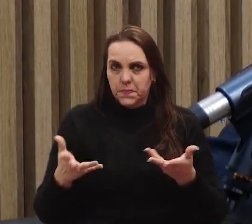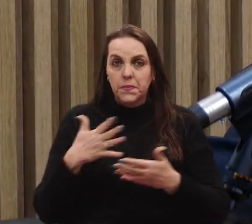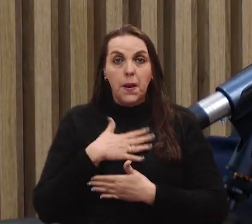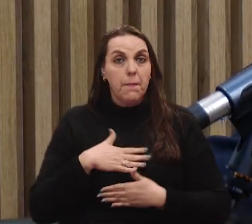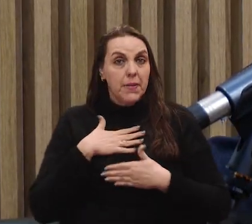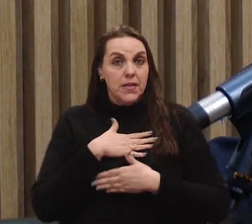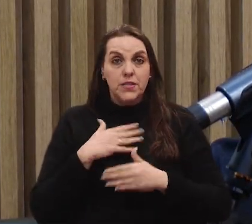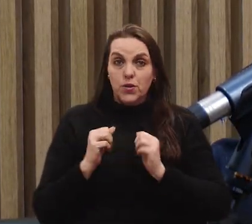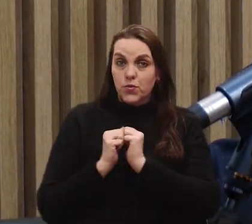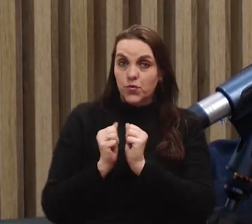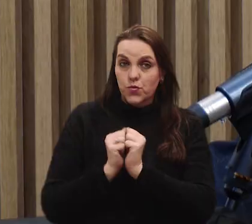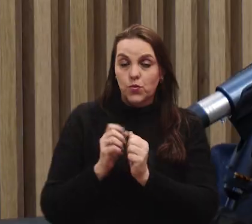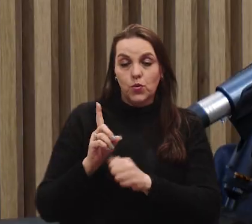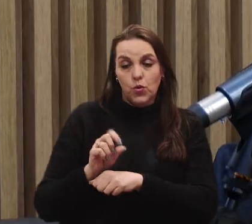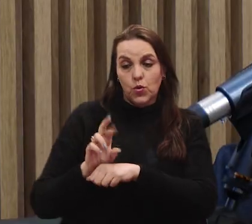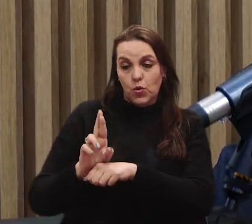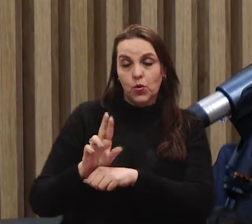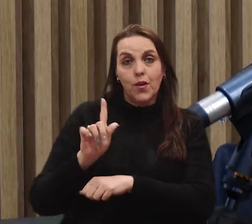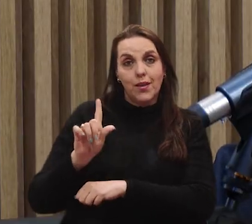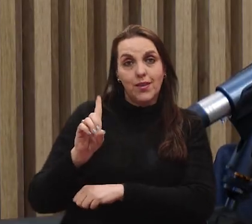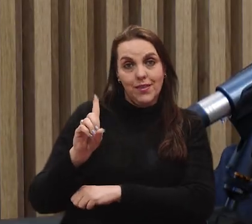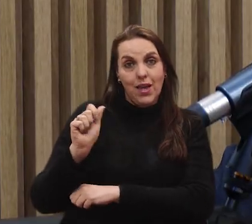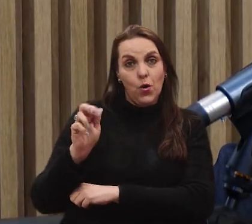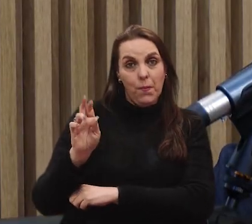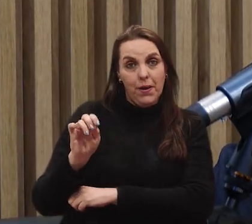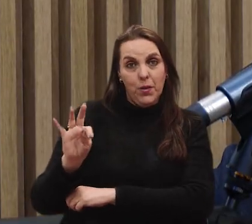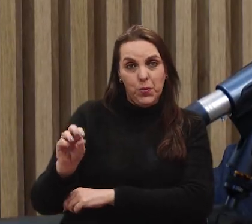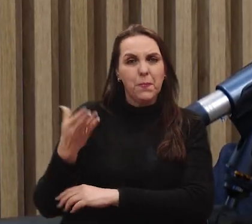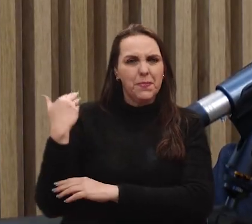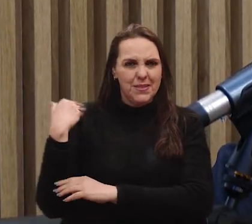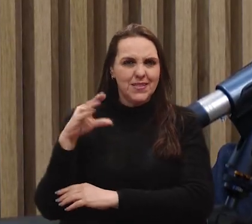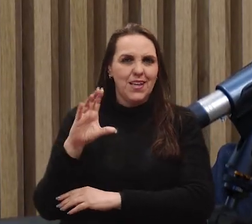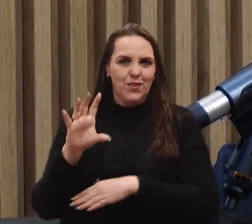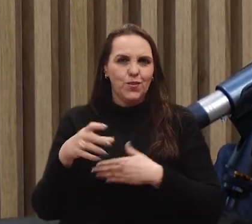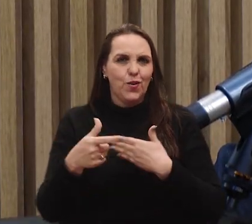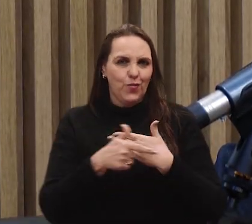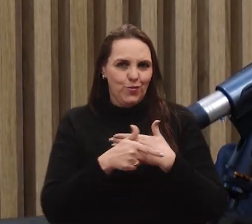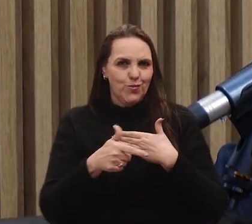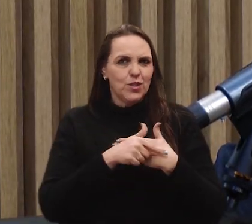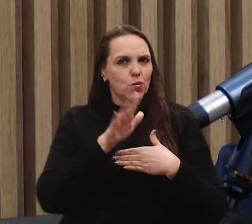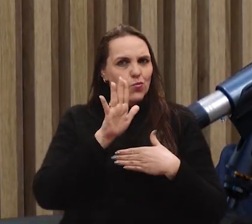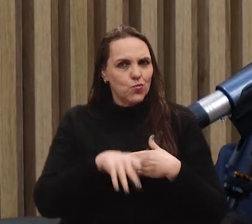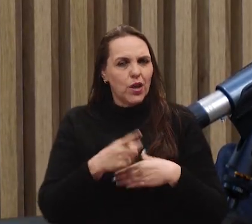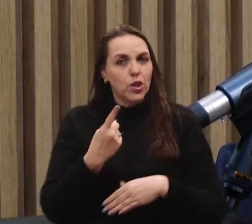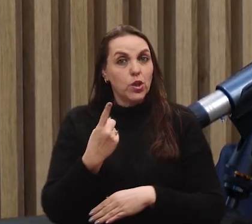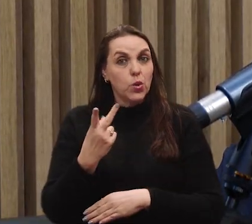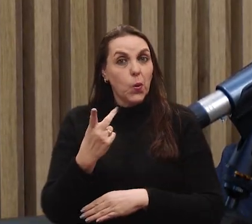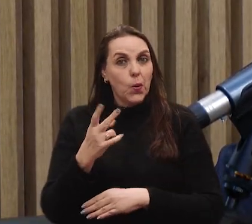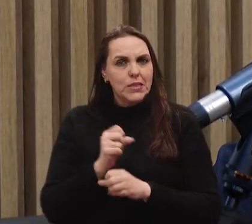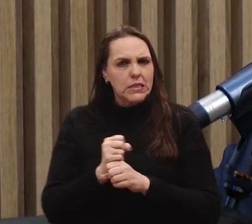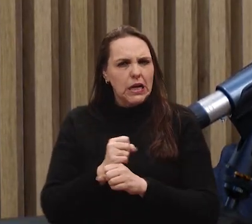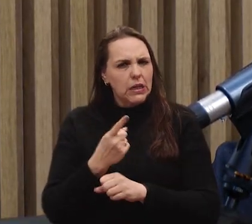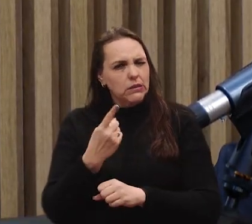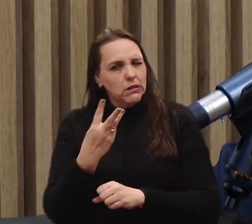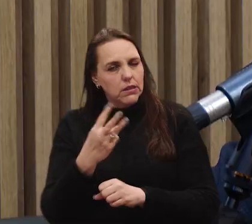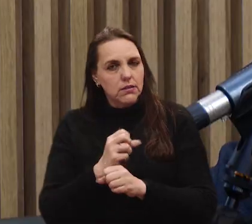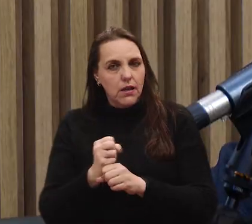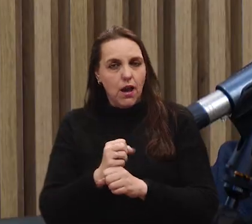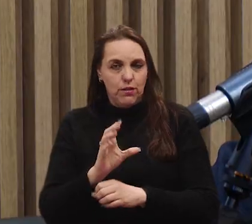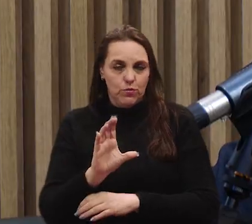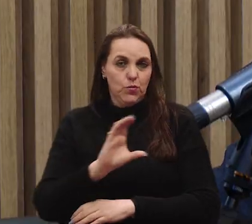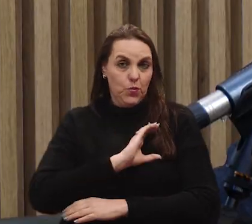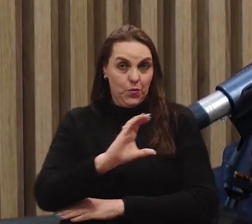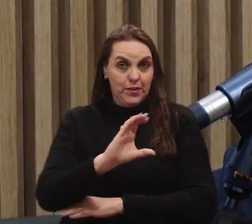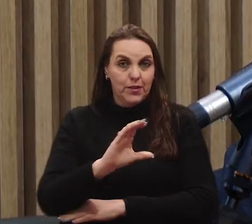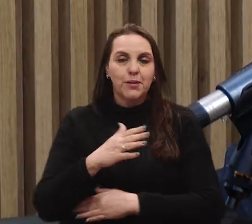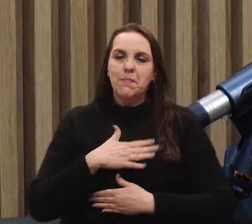um prazer estar aqui junto com o Dr. Dagoberto, que já ocupou o cargo de coordenador por 12, 13 anos, né? Então, é um